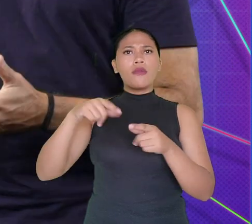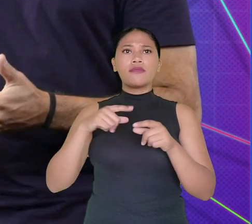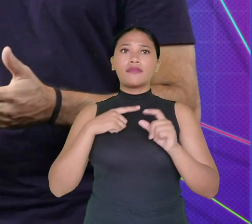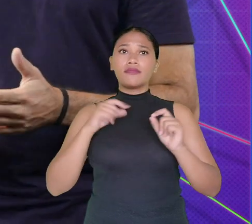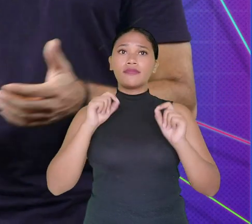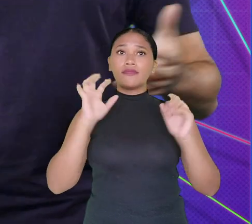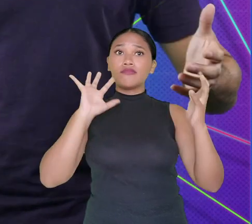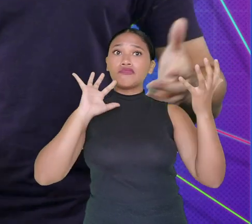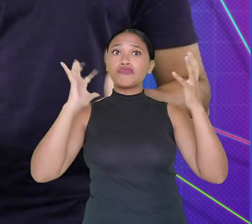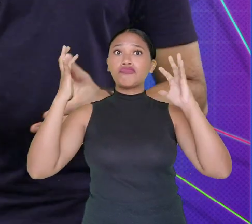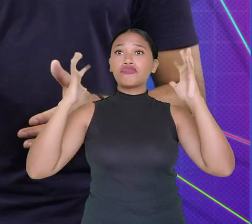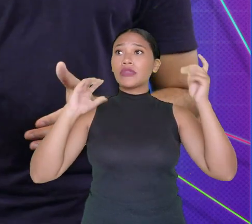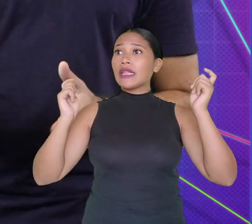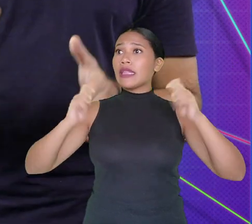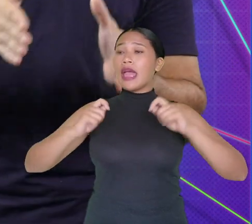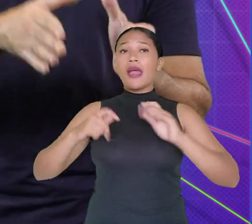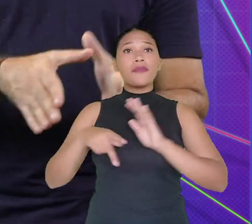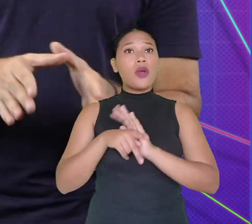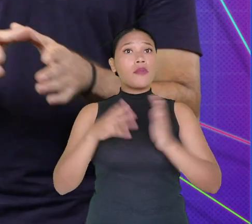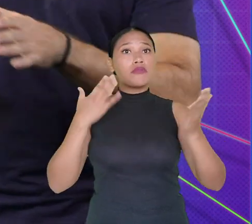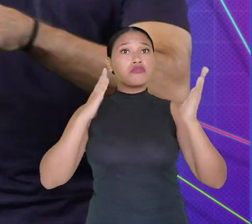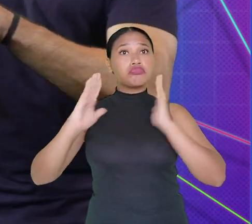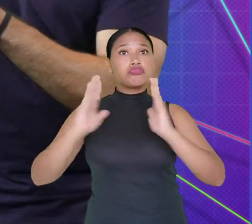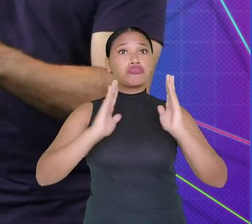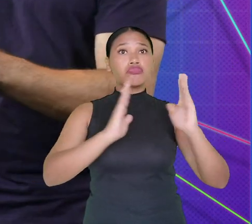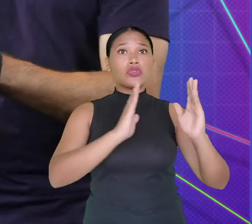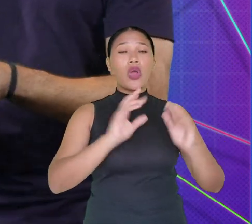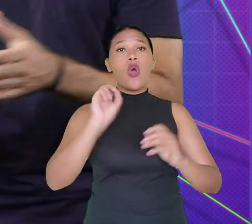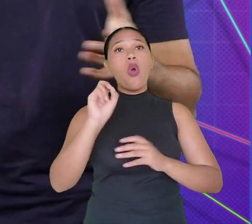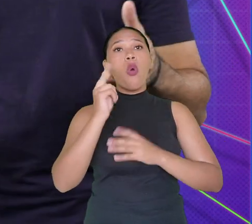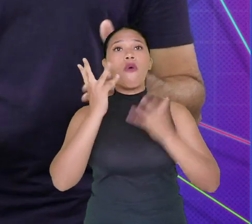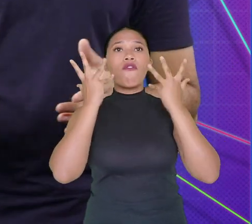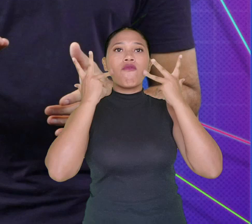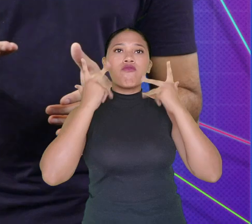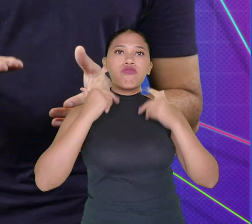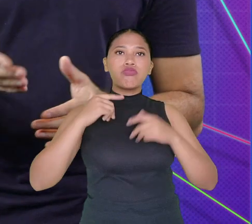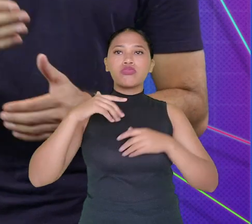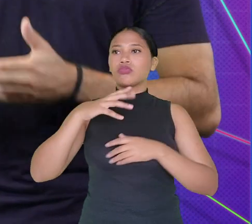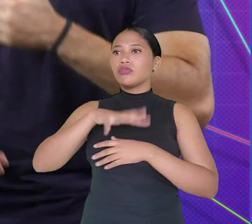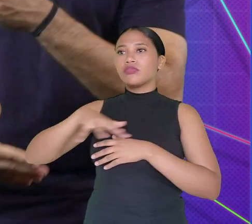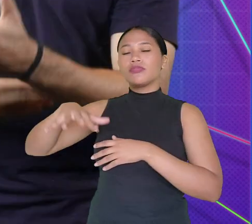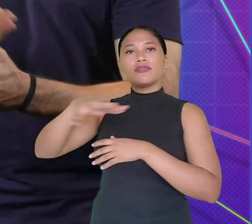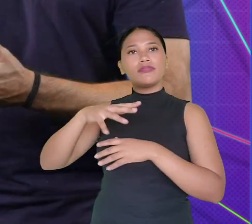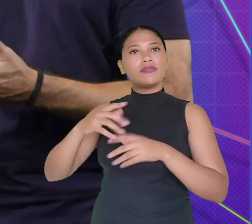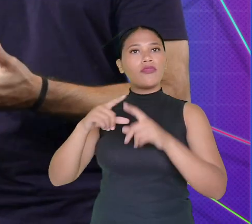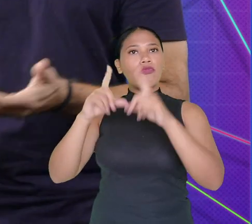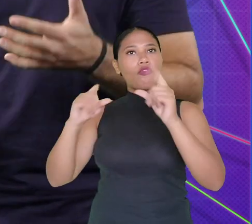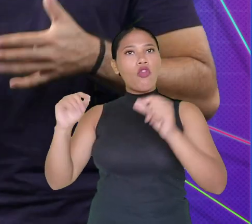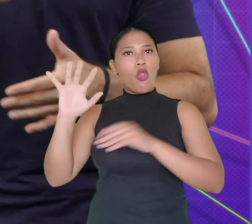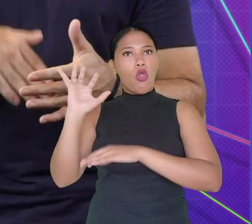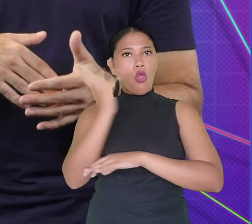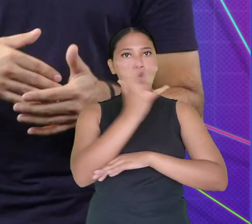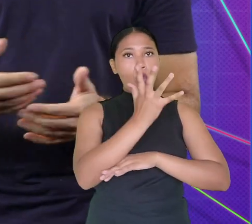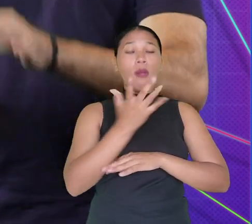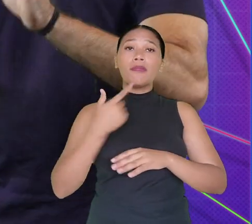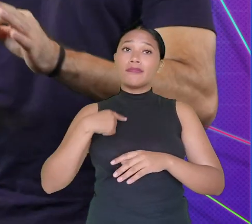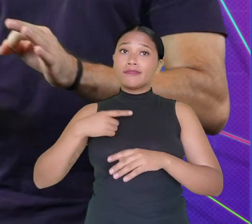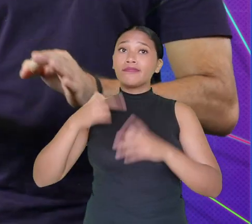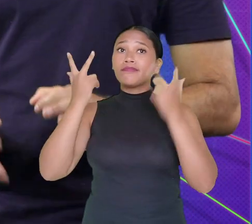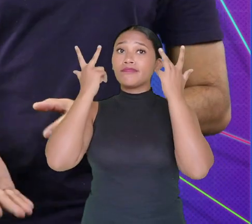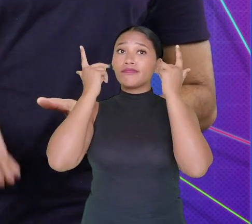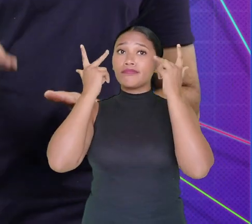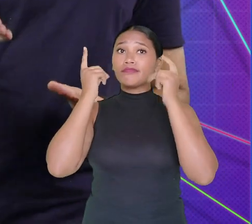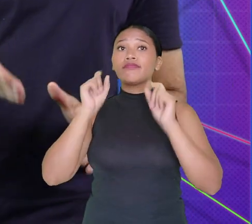mundo aberto, o clima pode mudar de acordo com as estações do ano, ou a flora e fauna podem se adaptar ao ambiente.